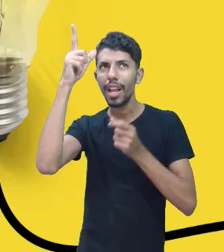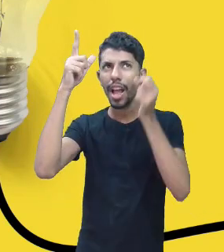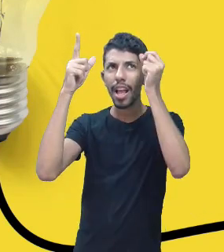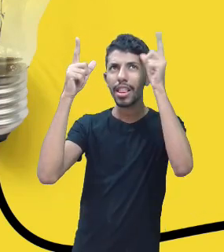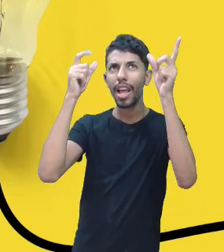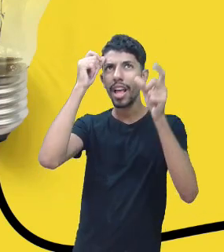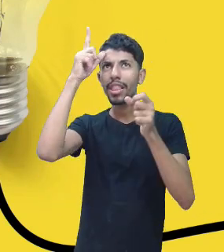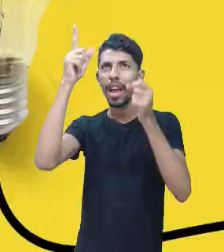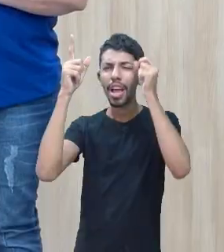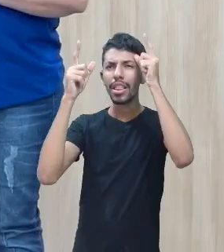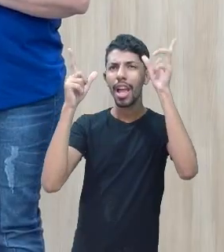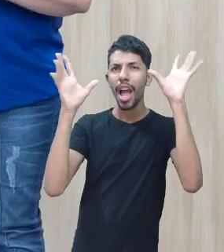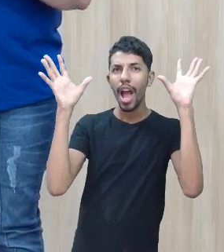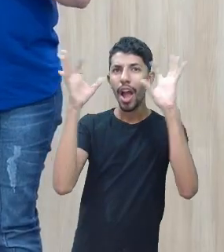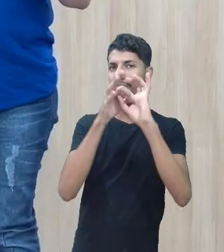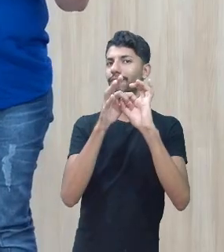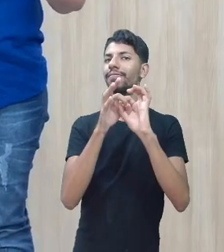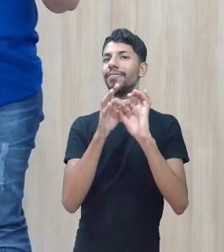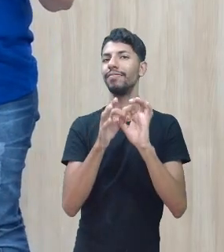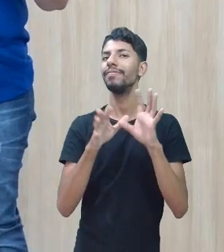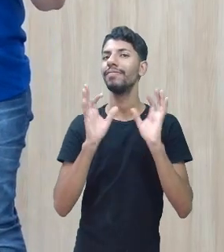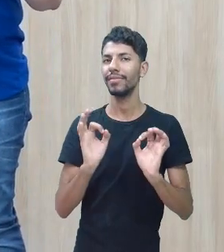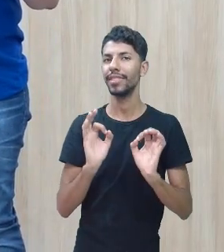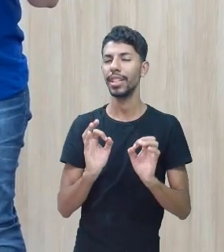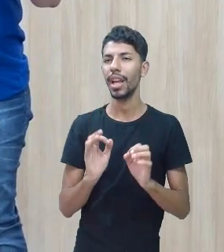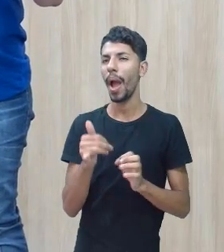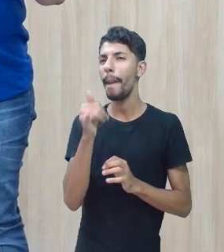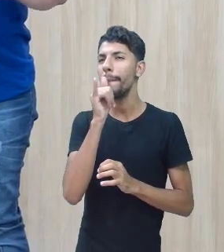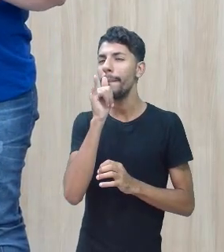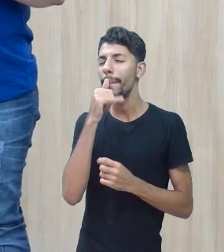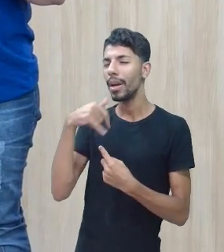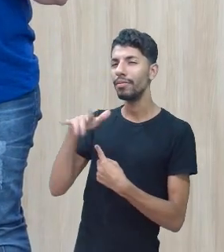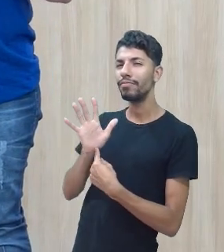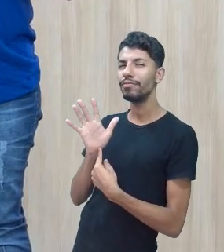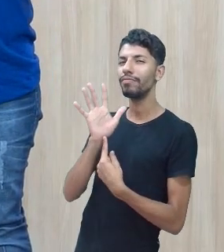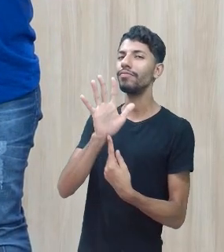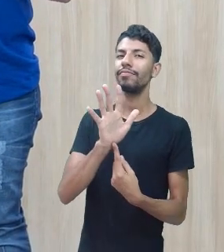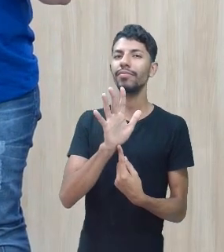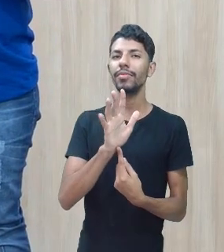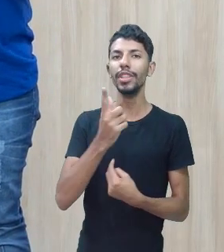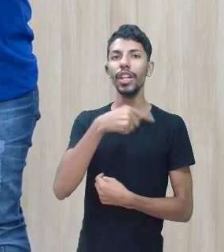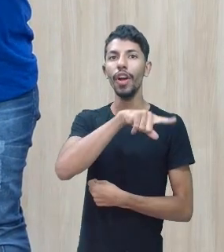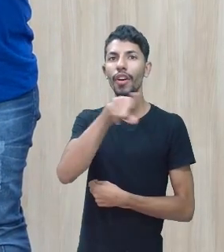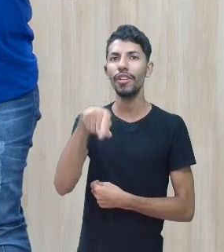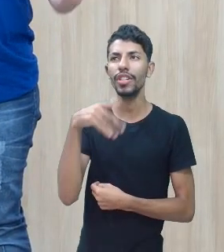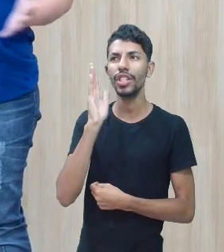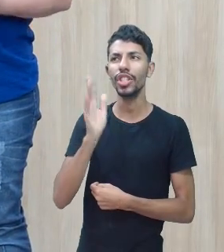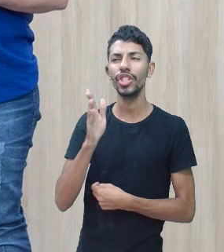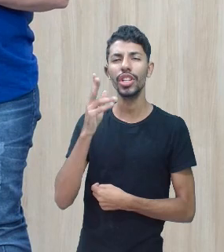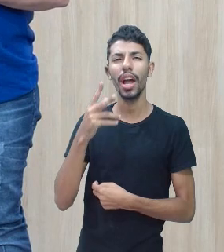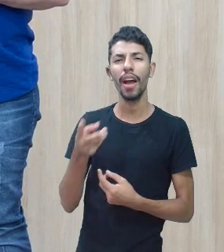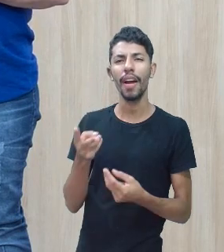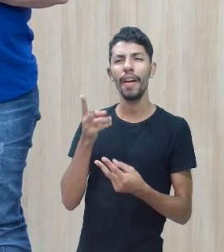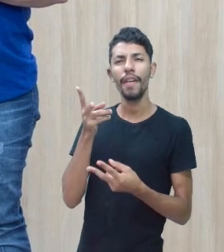conectadas. Eu posso trazer para vocês aqui um exemplo. Vocês já viram uma coxa de